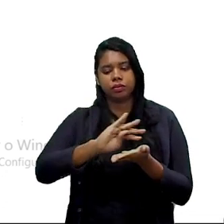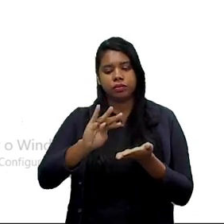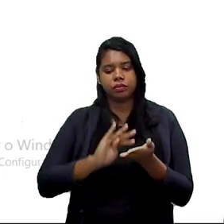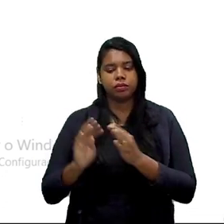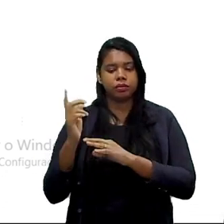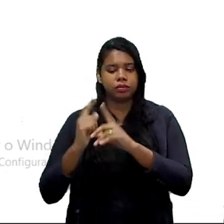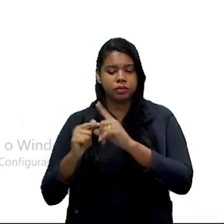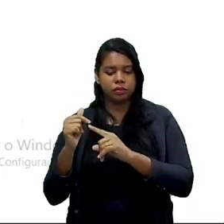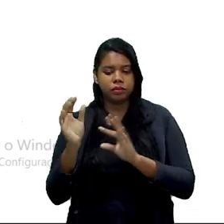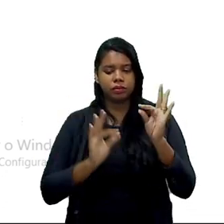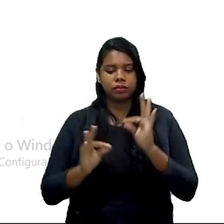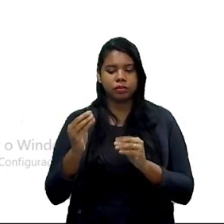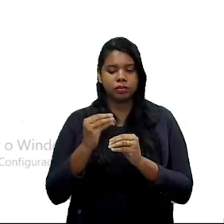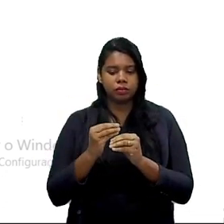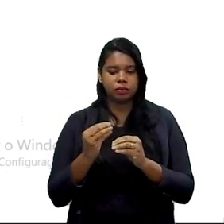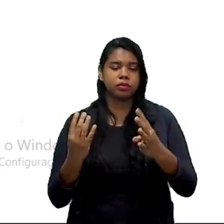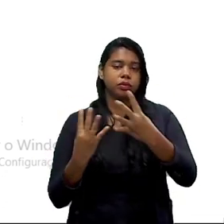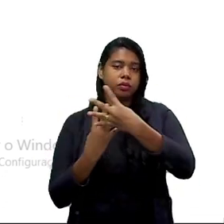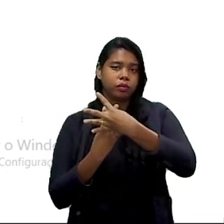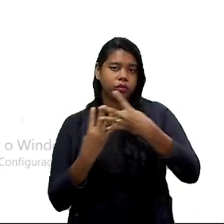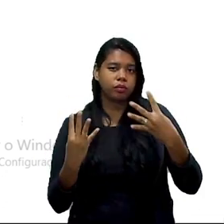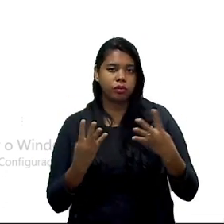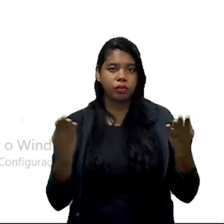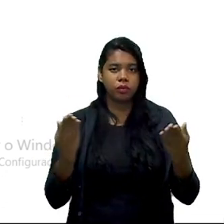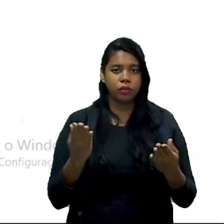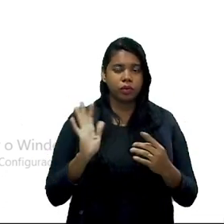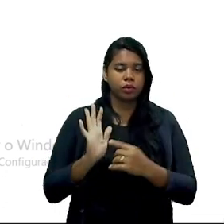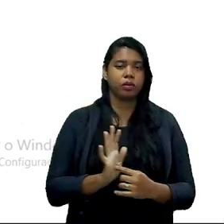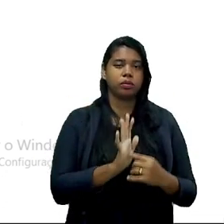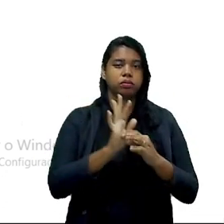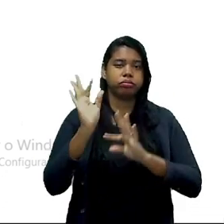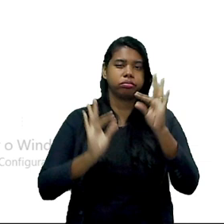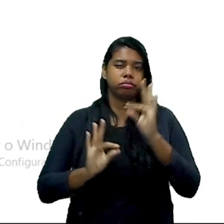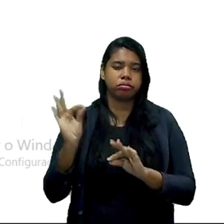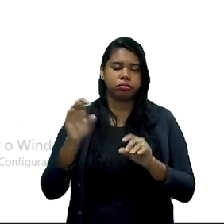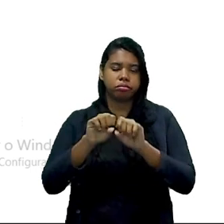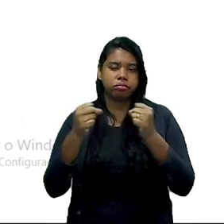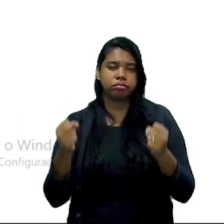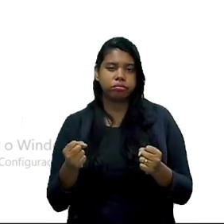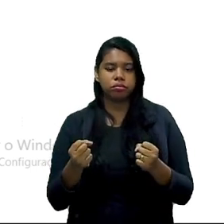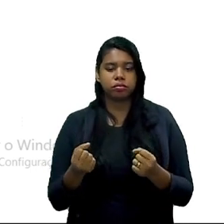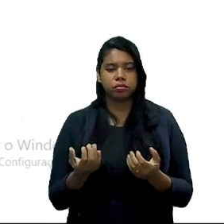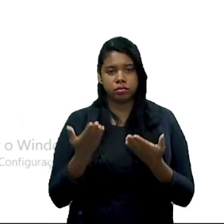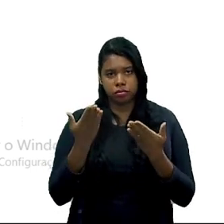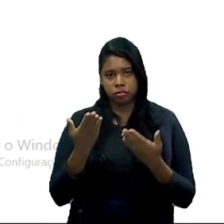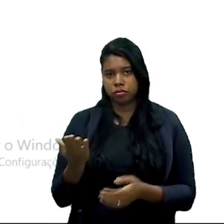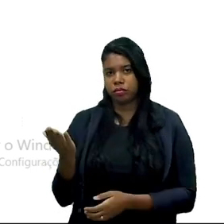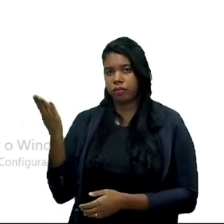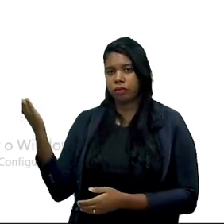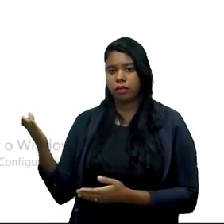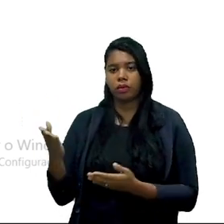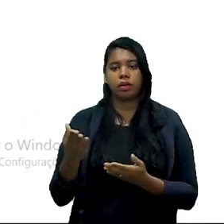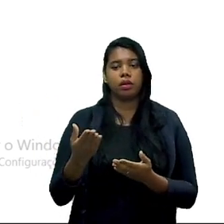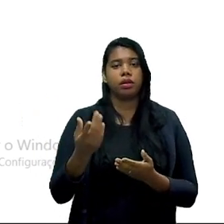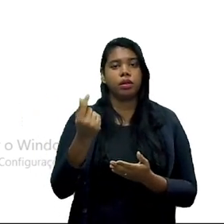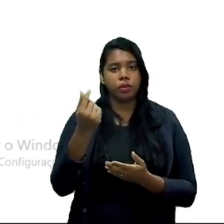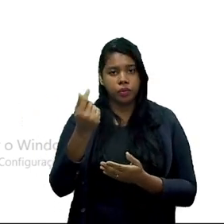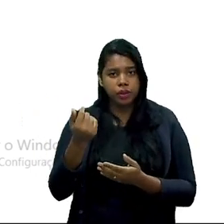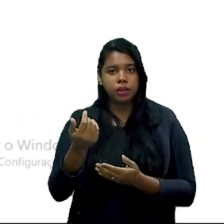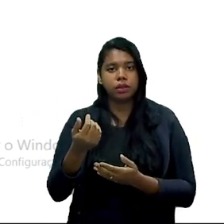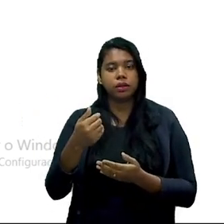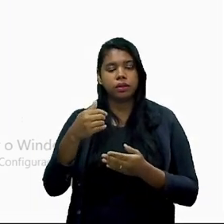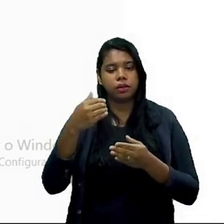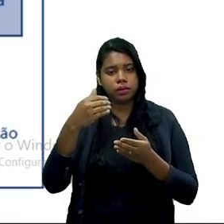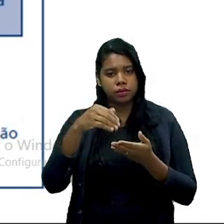manual, numa planilha de qualquer natureza ou no sistema, é o controle do caixa, a entrada e saída de dinheiro